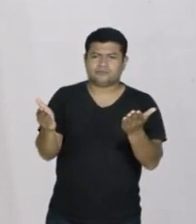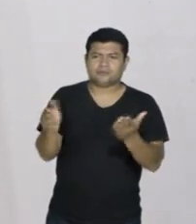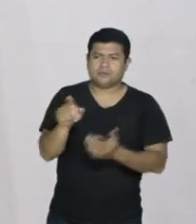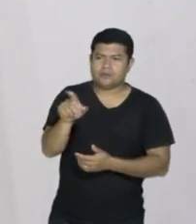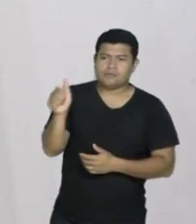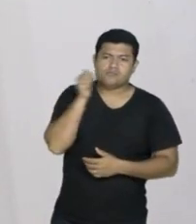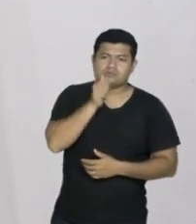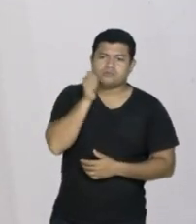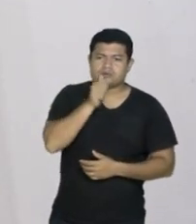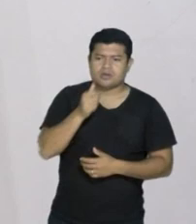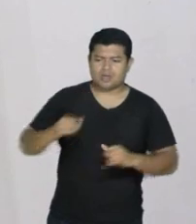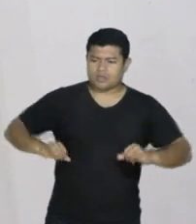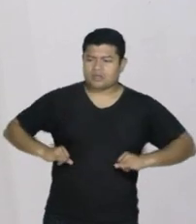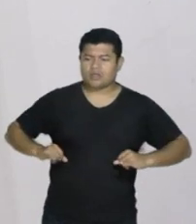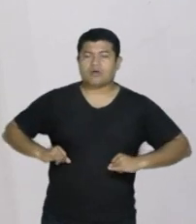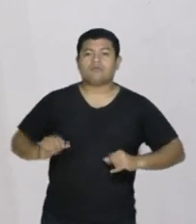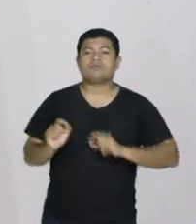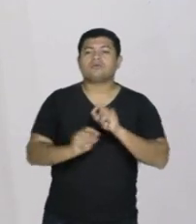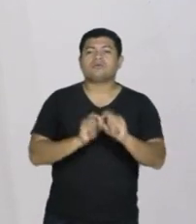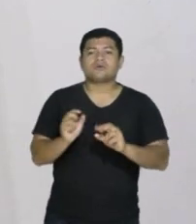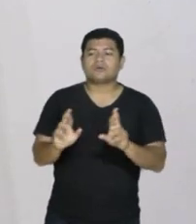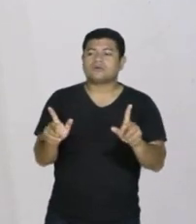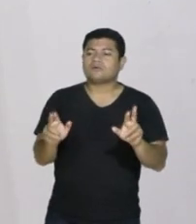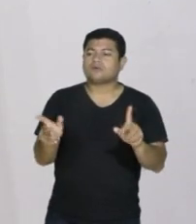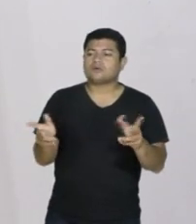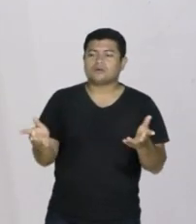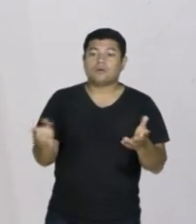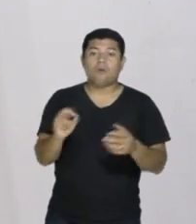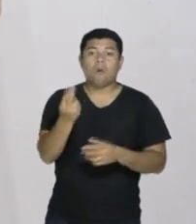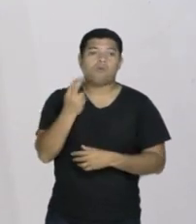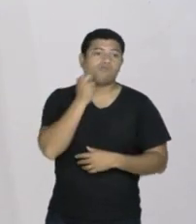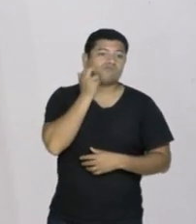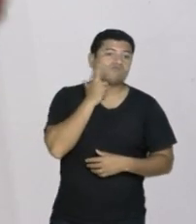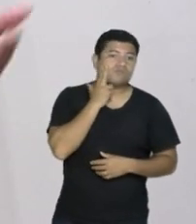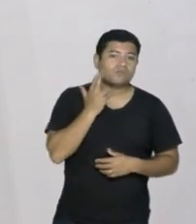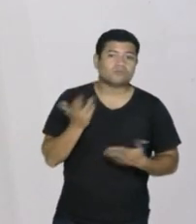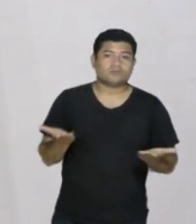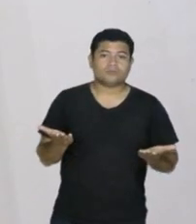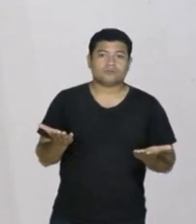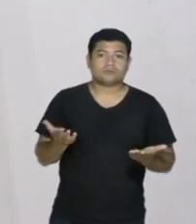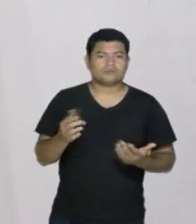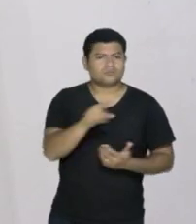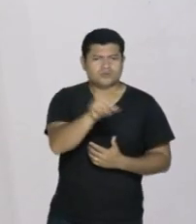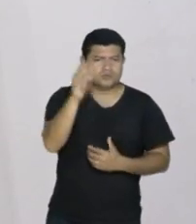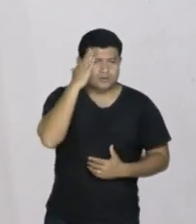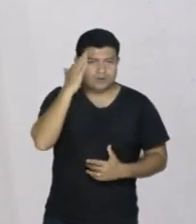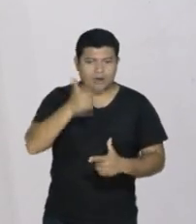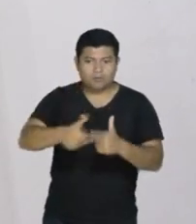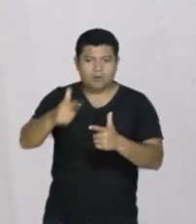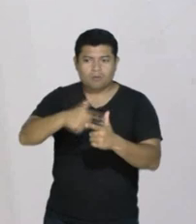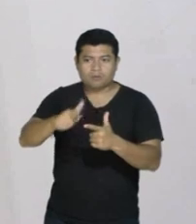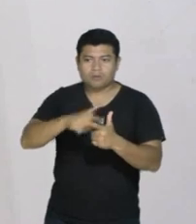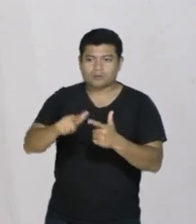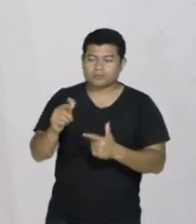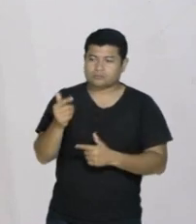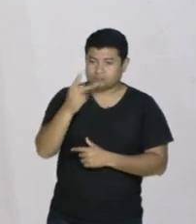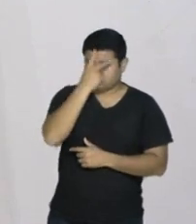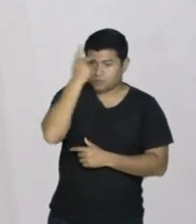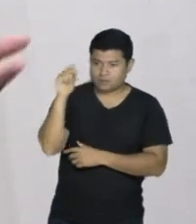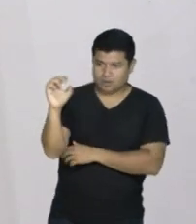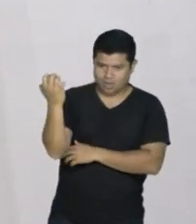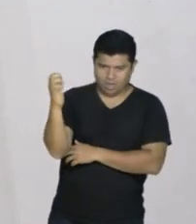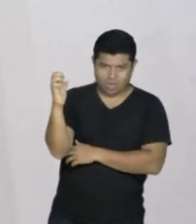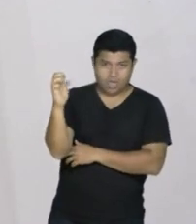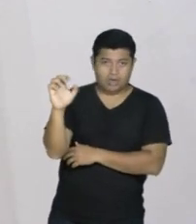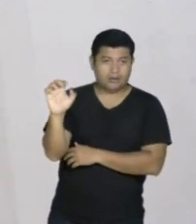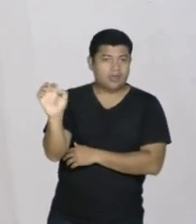no SUS o problema problema já existiu Alguém sabe de gay que teve algum problema que